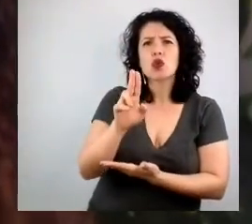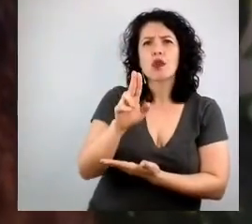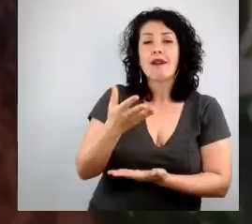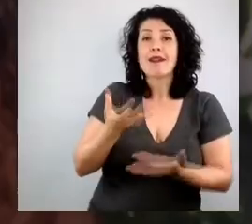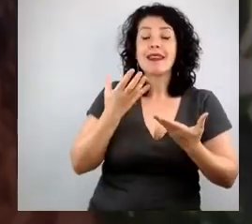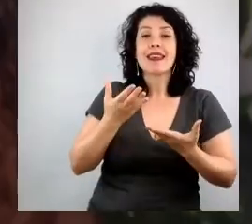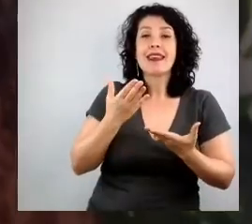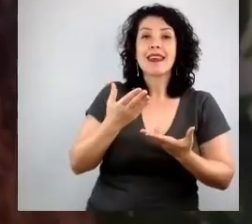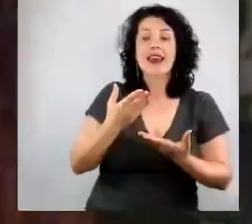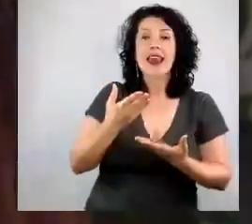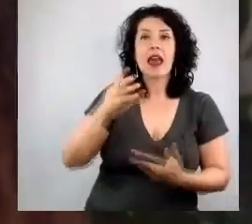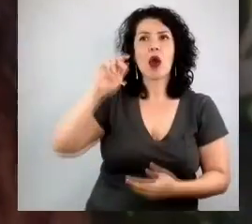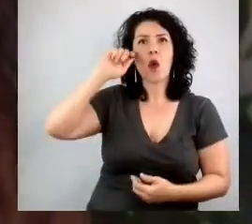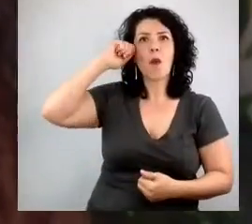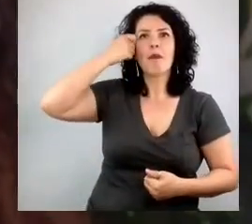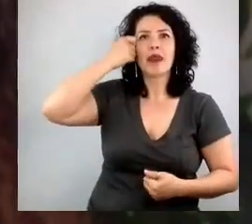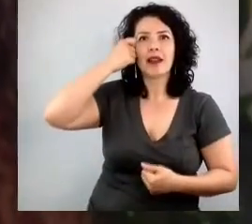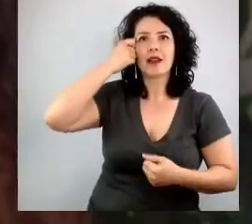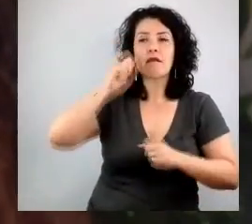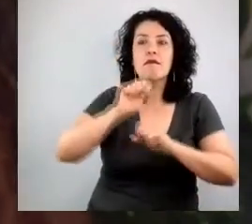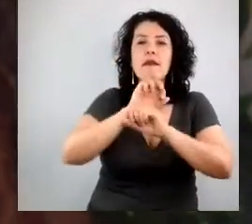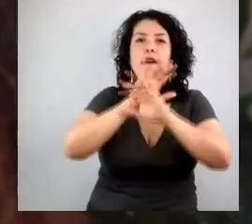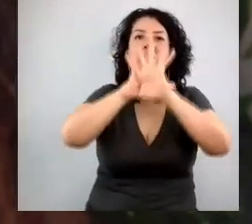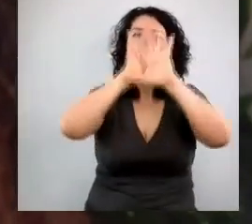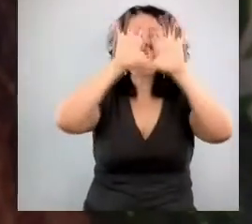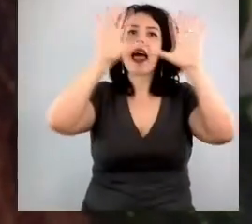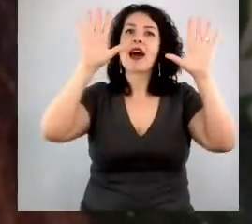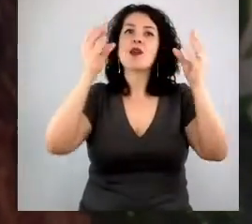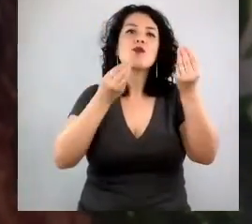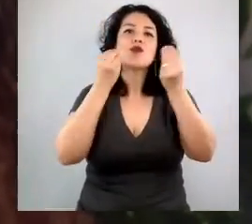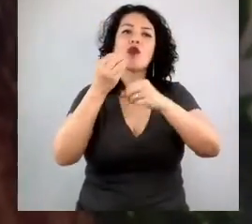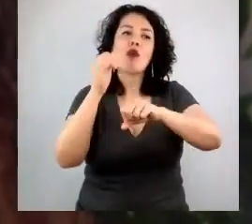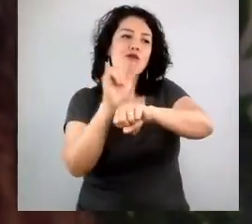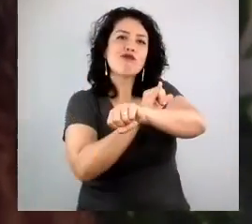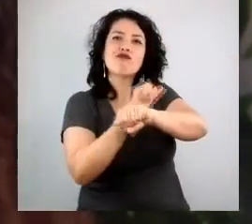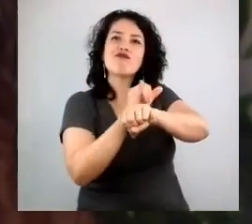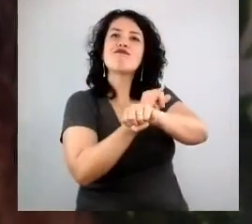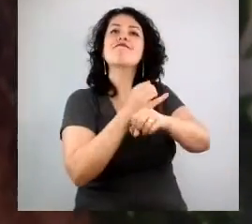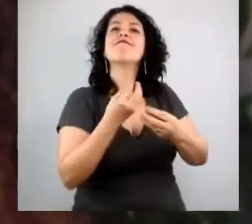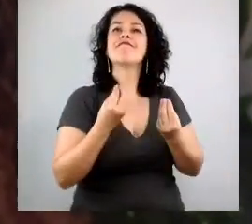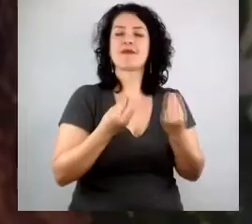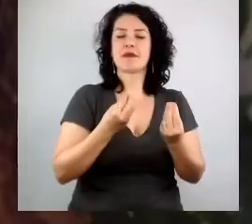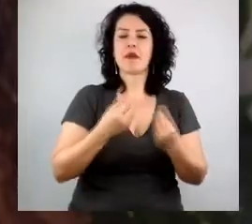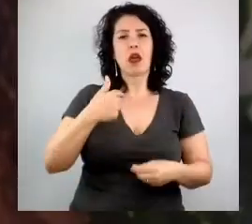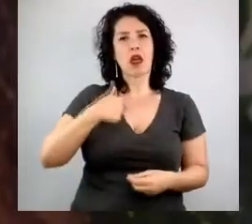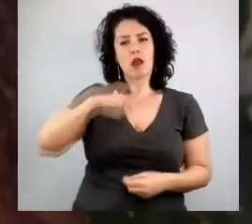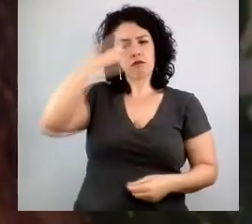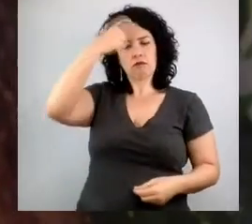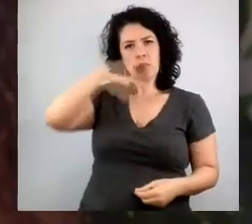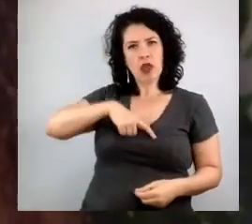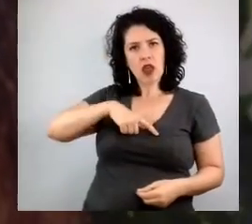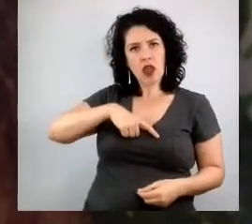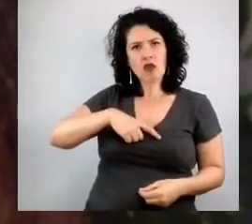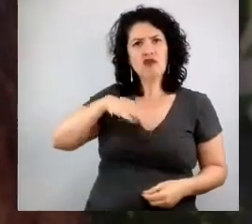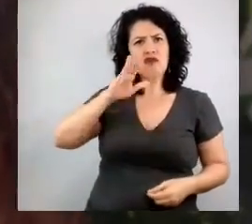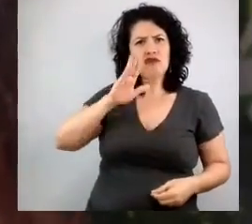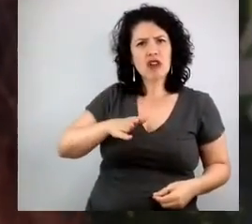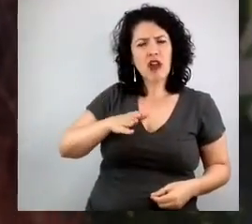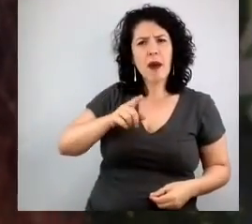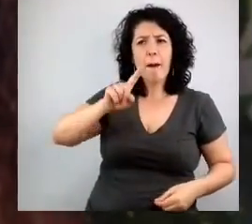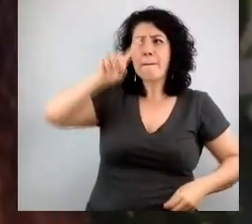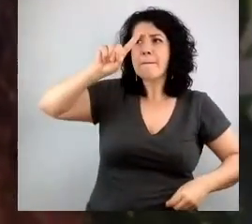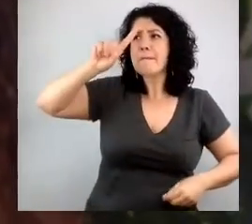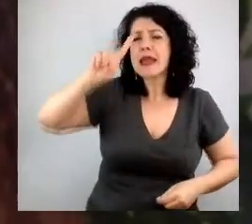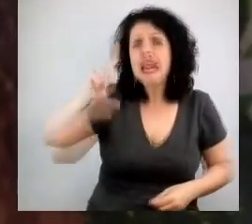apenas sou mais uma das milhares de mulheres pretas que percebeu o que a pesquisa da Fuqua School